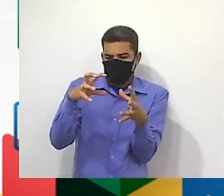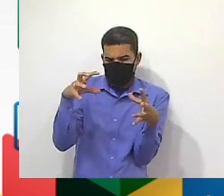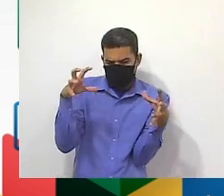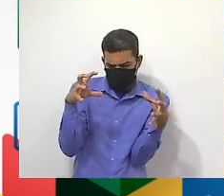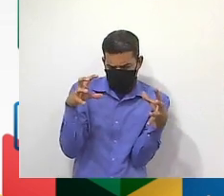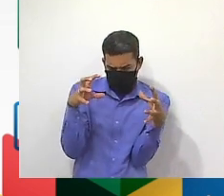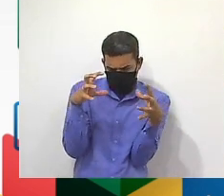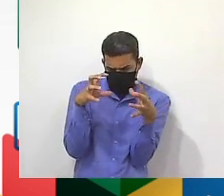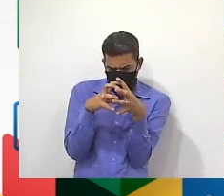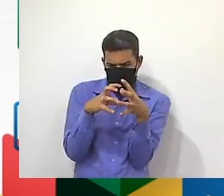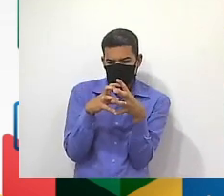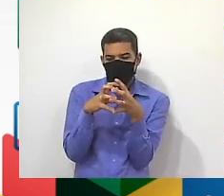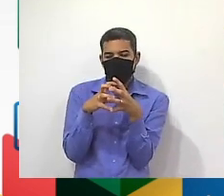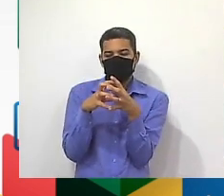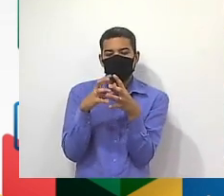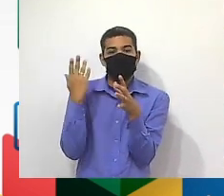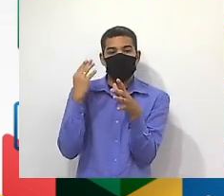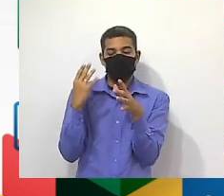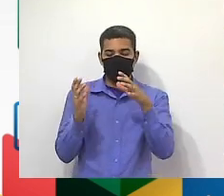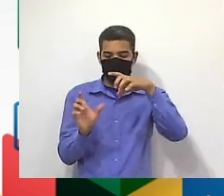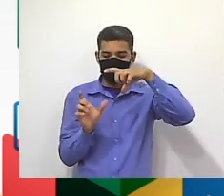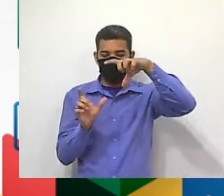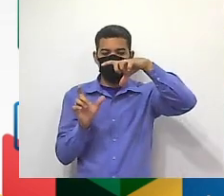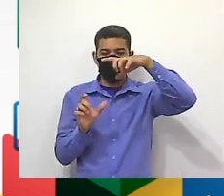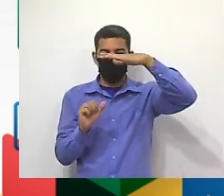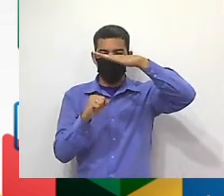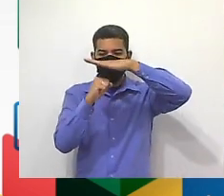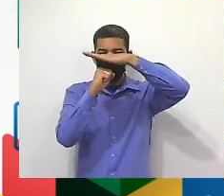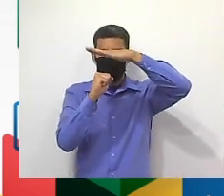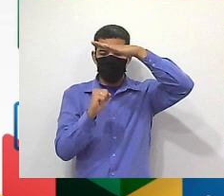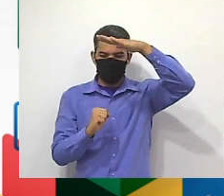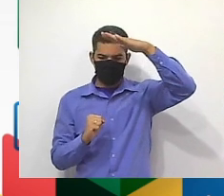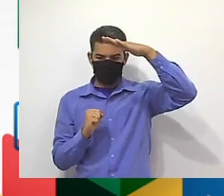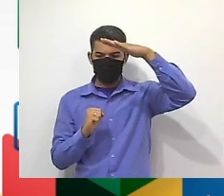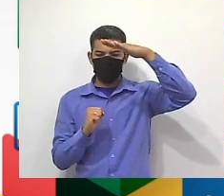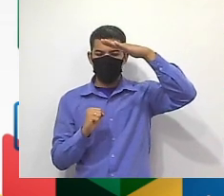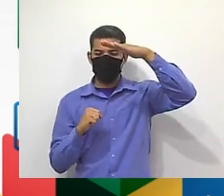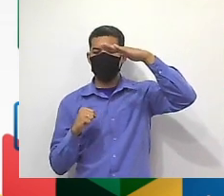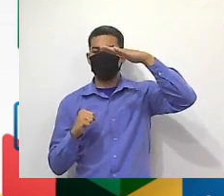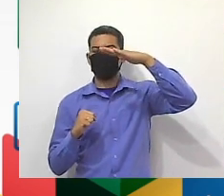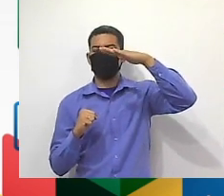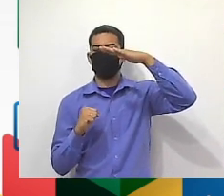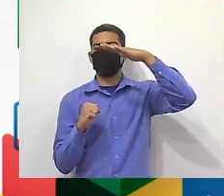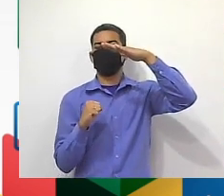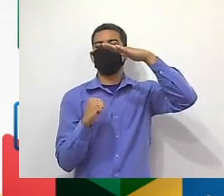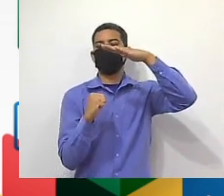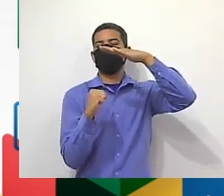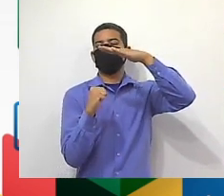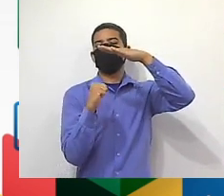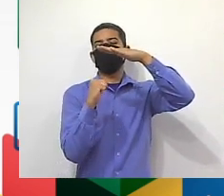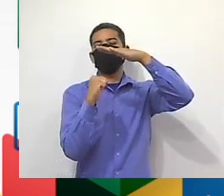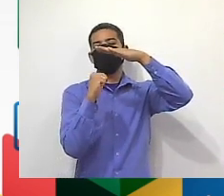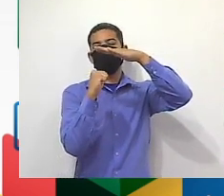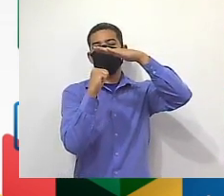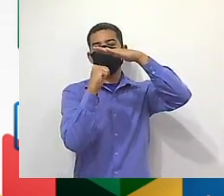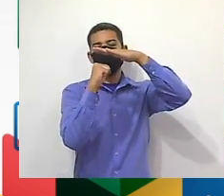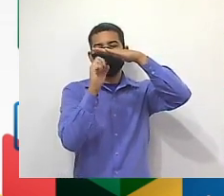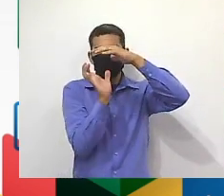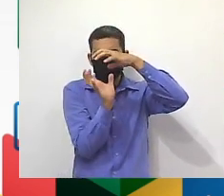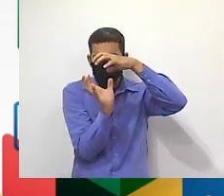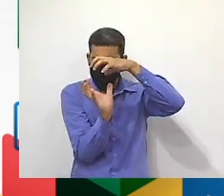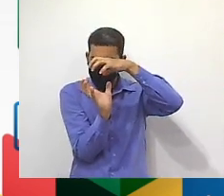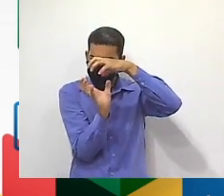dele, do cilindro que era maior, graças ao pistão que está lá embaixo, vai diminuir, porque o pistão vai subir,